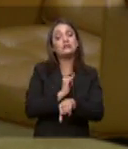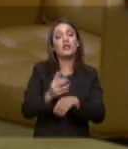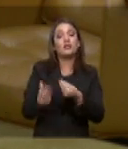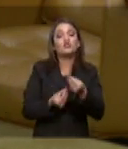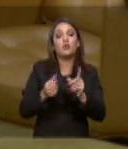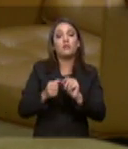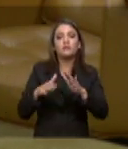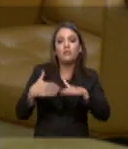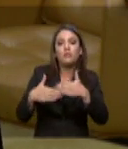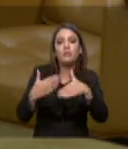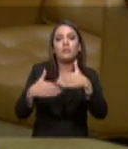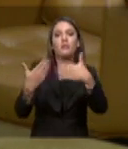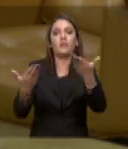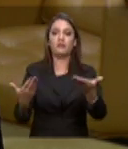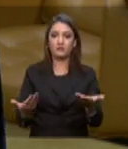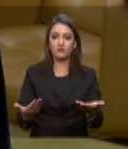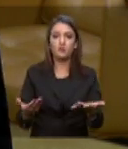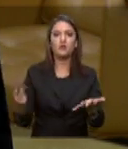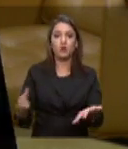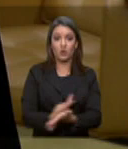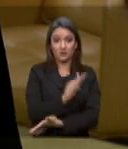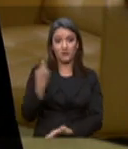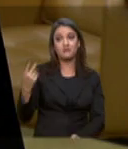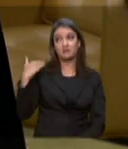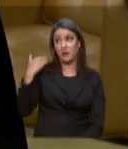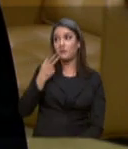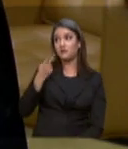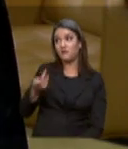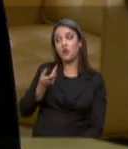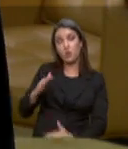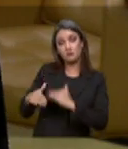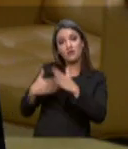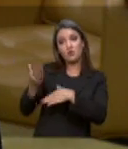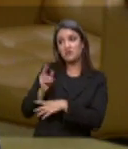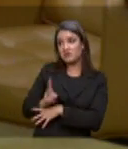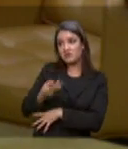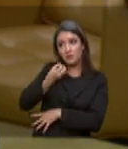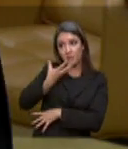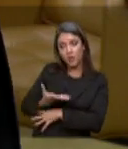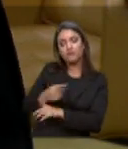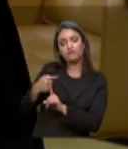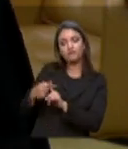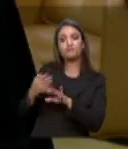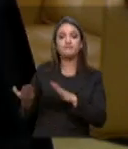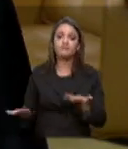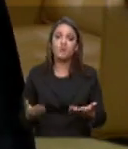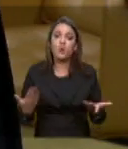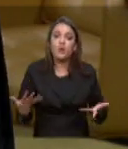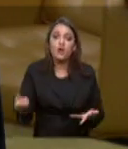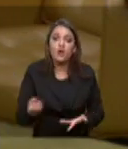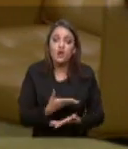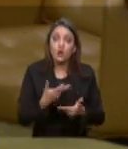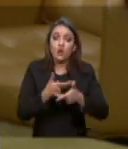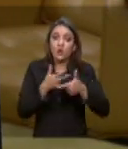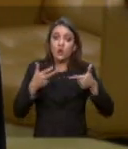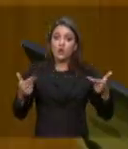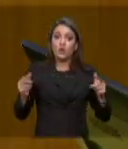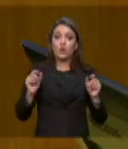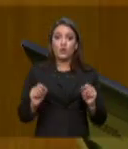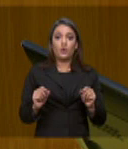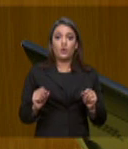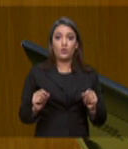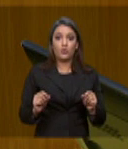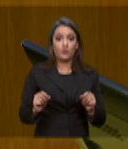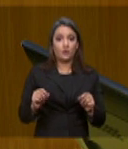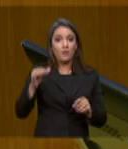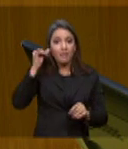lembrado pela relatora, ministra Carmen Lúcia, que as evoluções são sempre bem-vindas. Foi na busca de novas soluções, portanto, ministra Carmen Lúcia, para